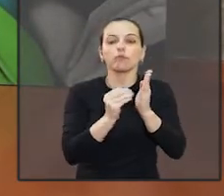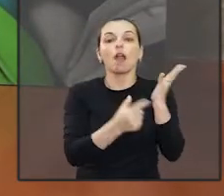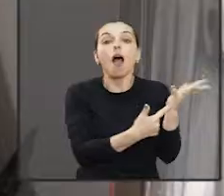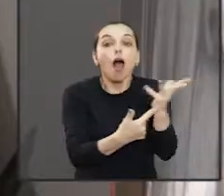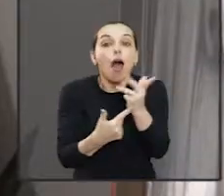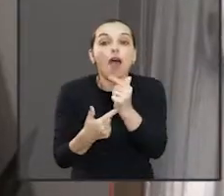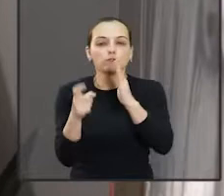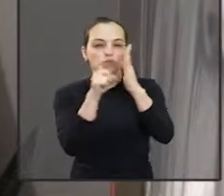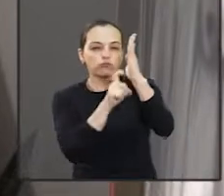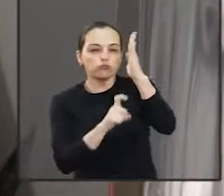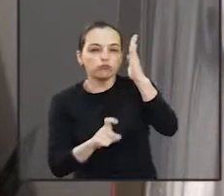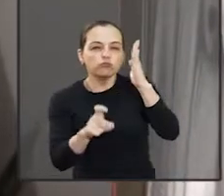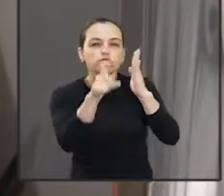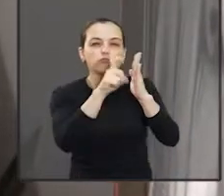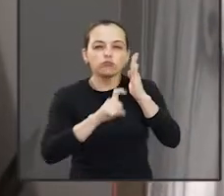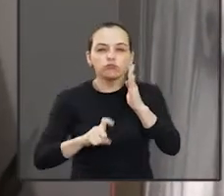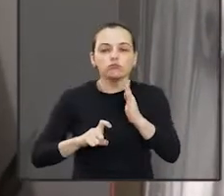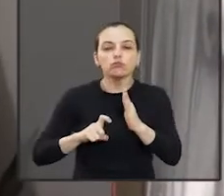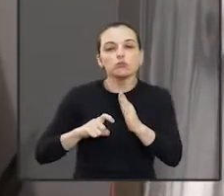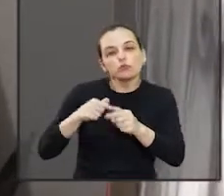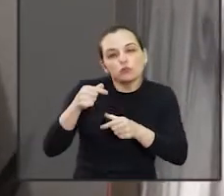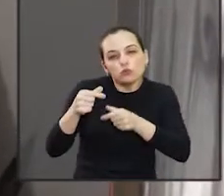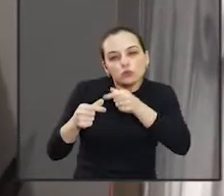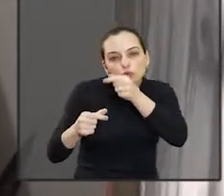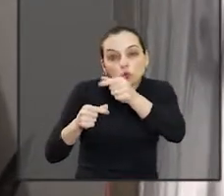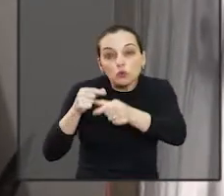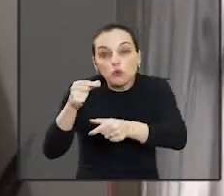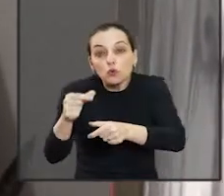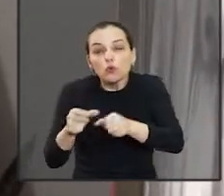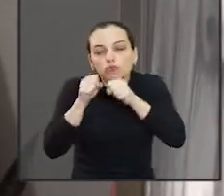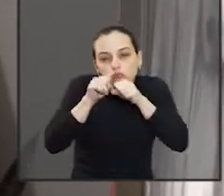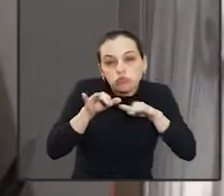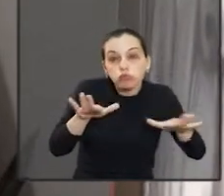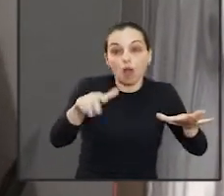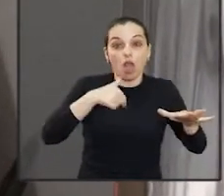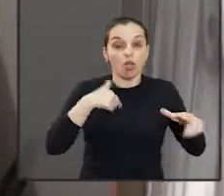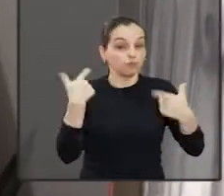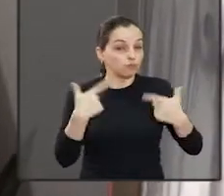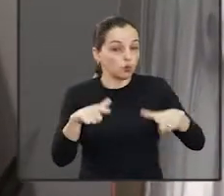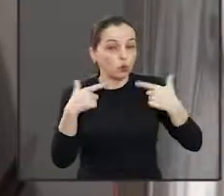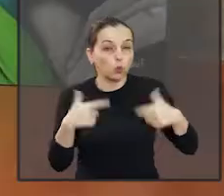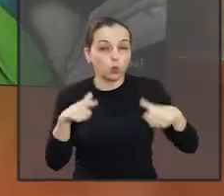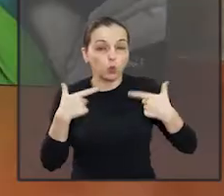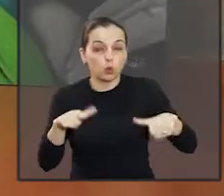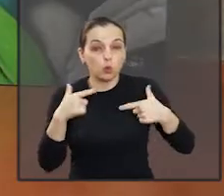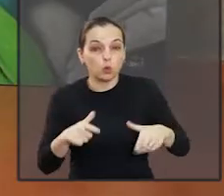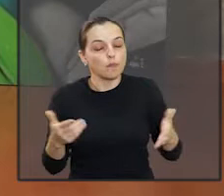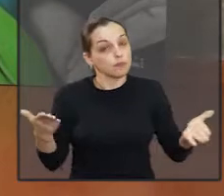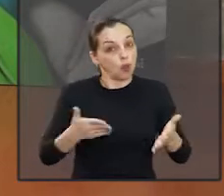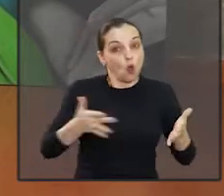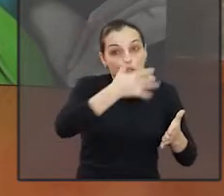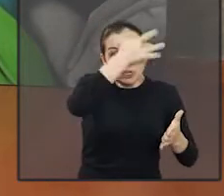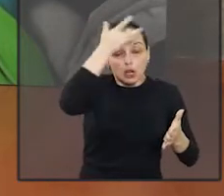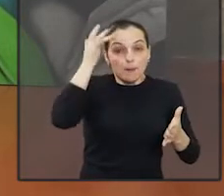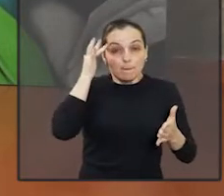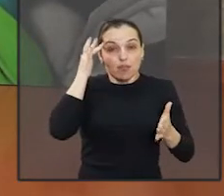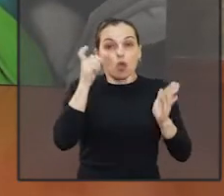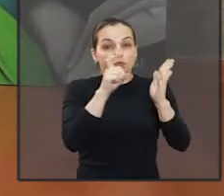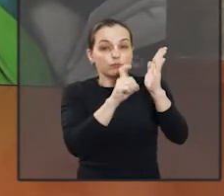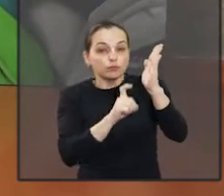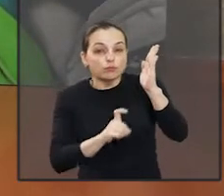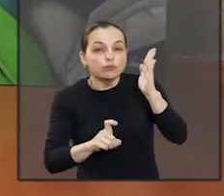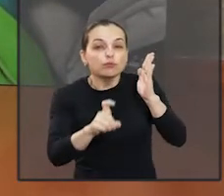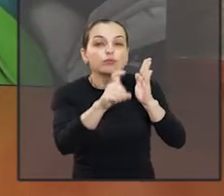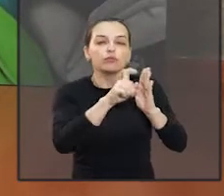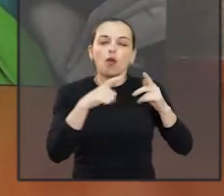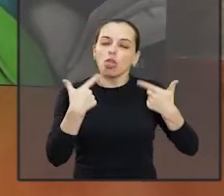começou a ter uma demanda também de trabalho. Hoje em dia é um serviço, né, que é oferecido por vários grafiteiros. Eu acho que o papel assim, do